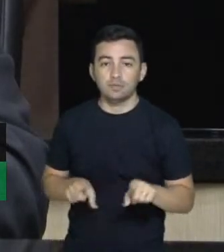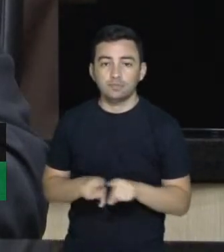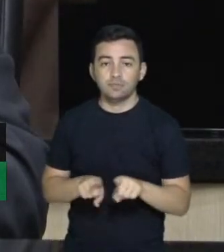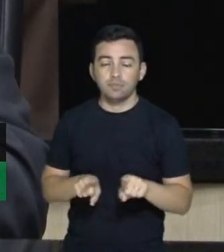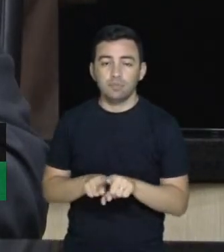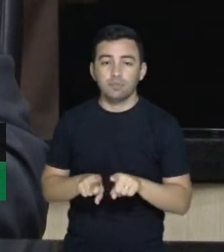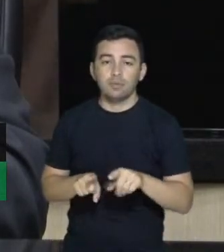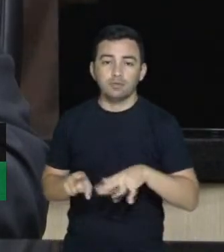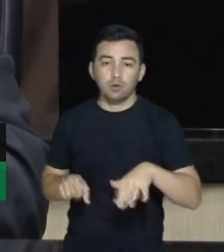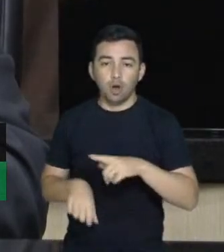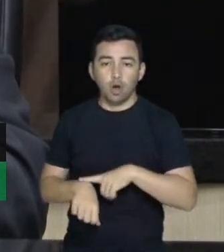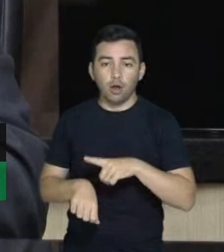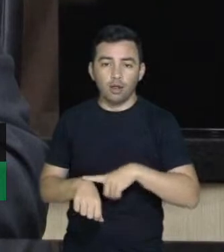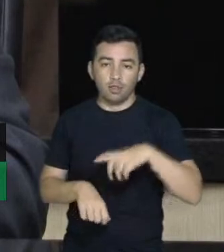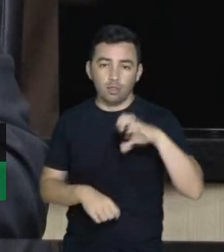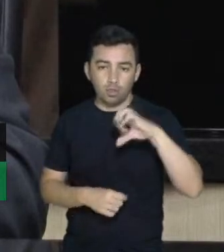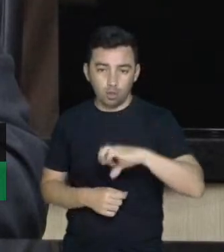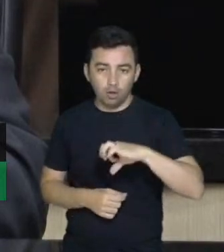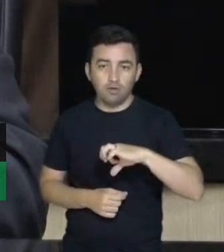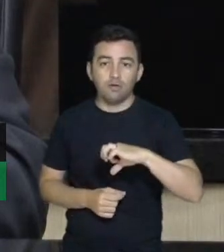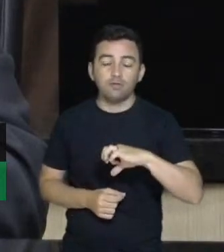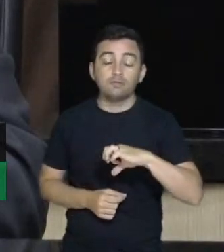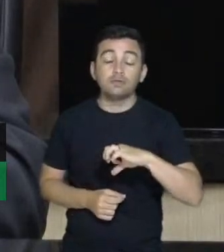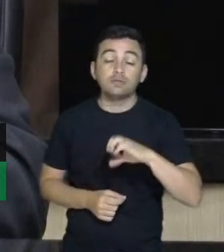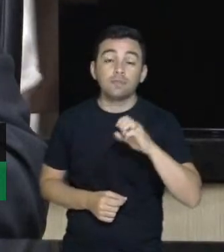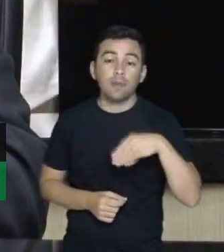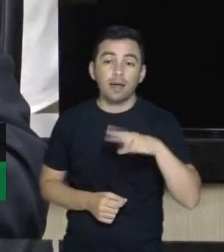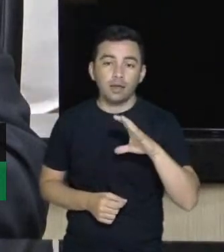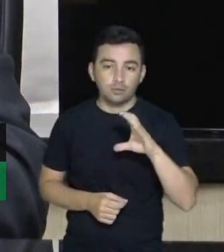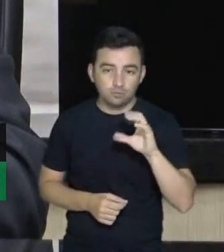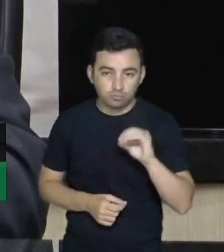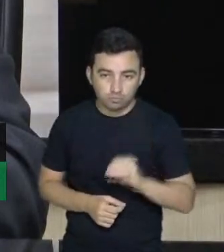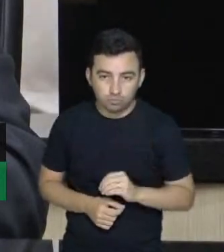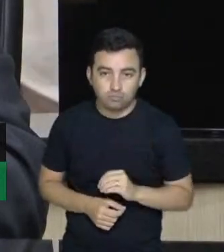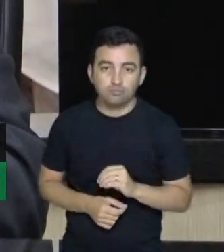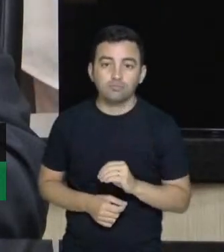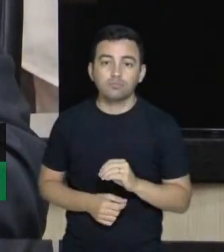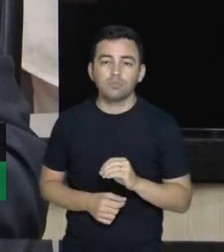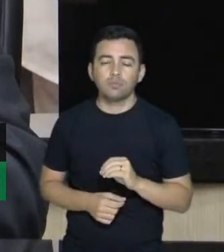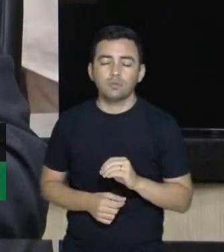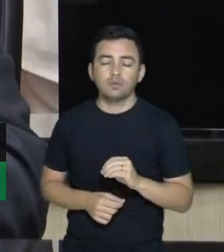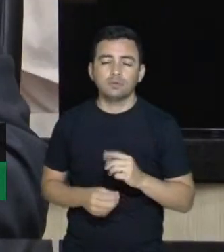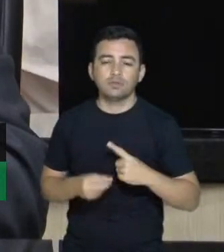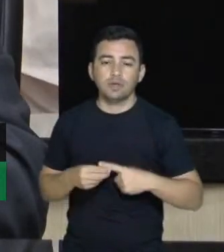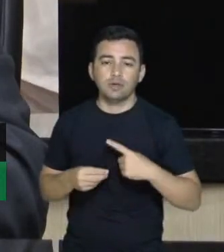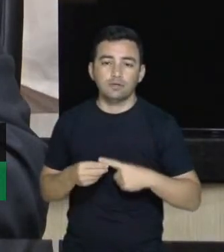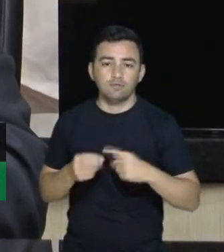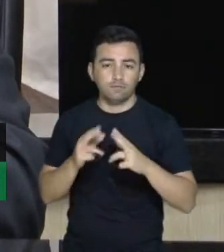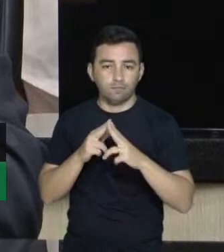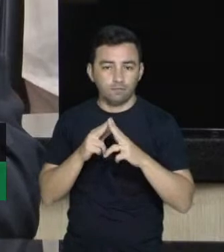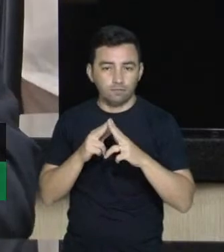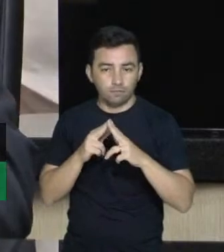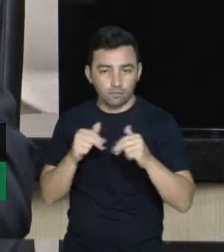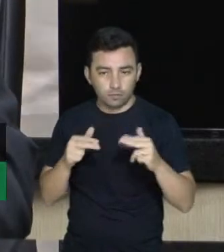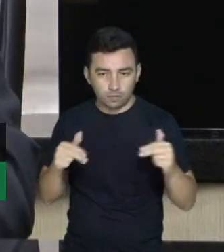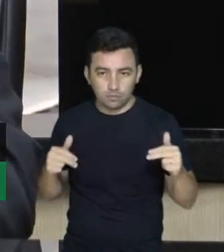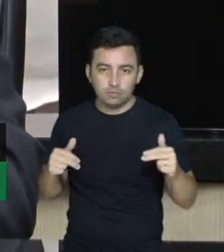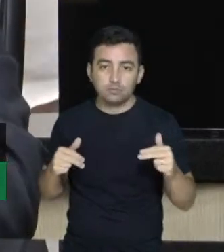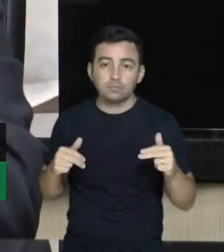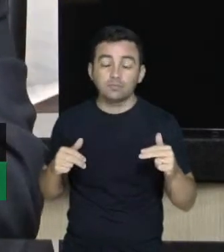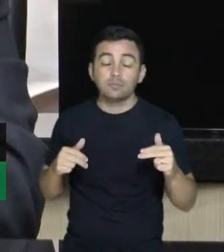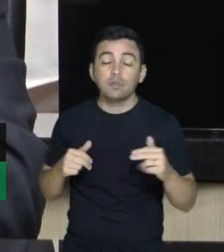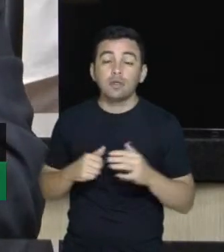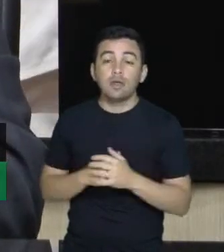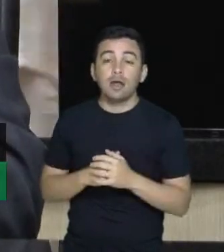dia 9 de março do ano 2023, nessa cidade de Florianópolis, capital do Estado de Santa Catarina, reuniu-se a